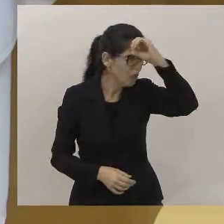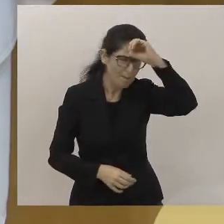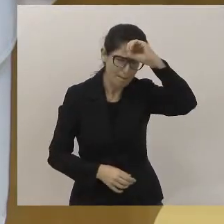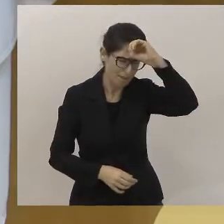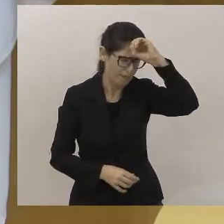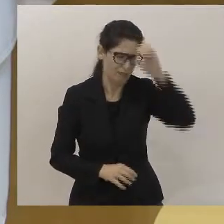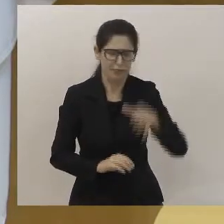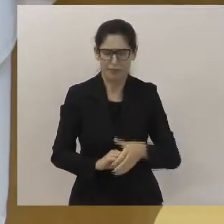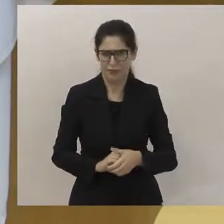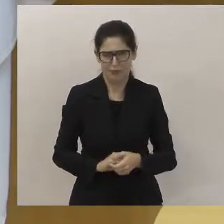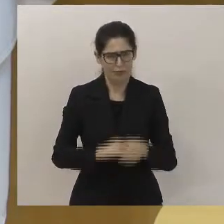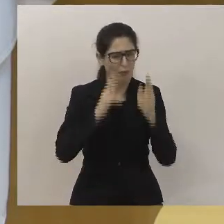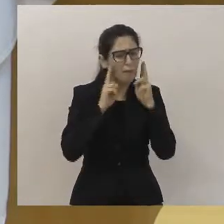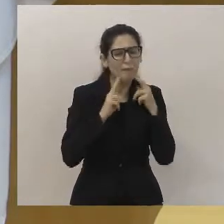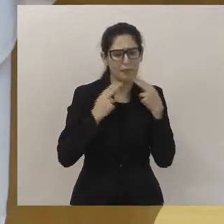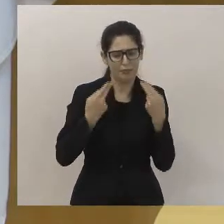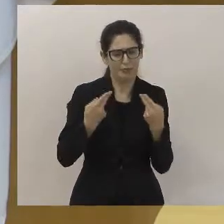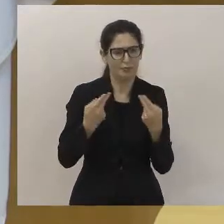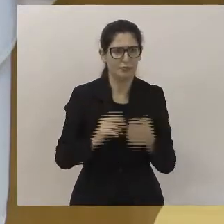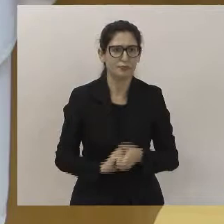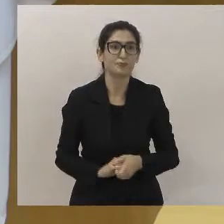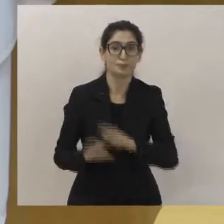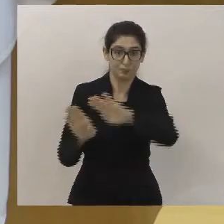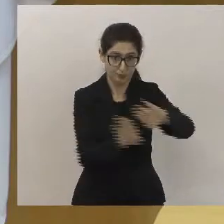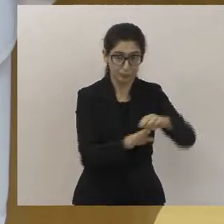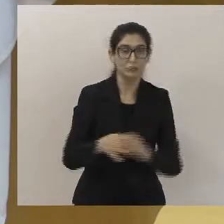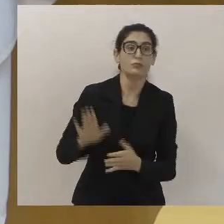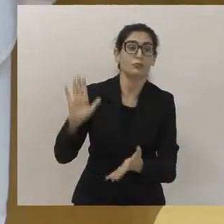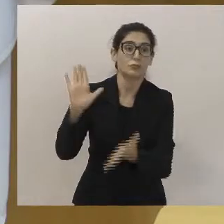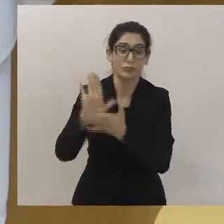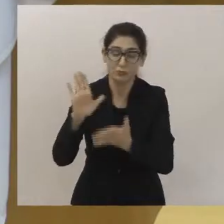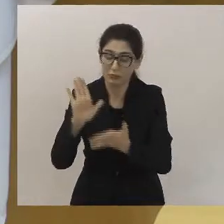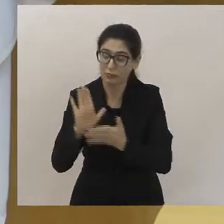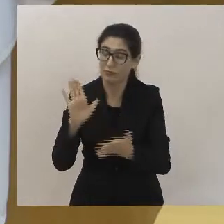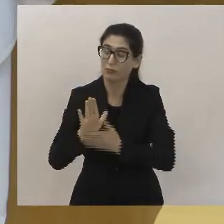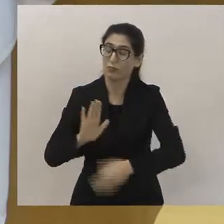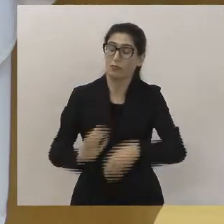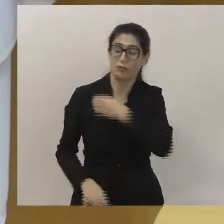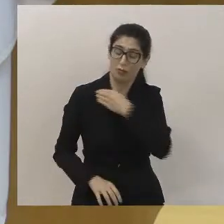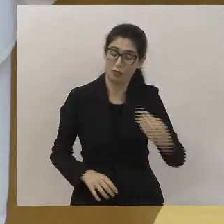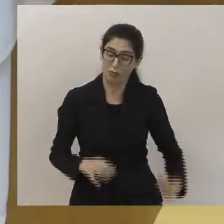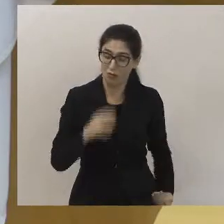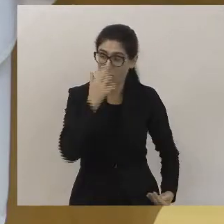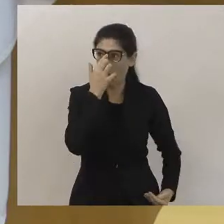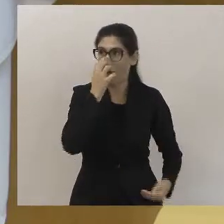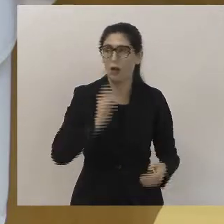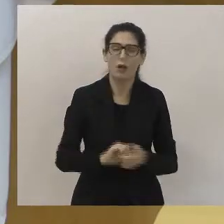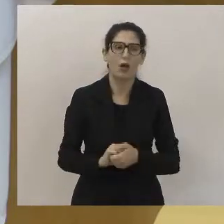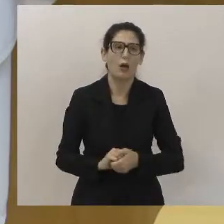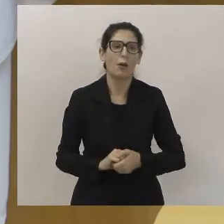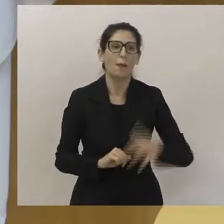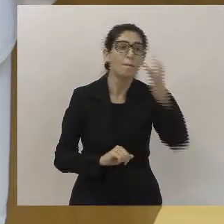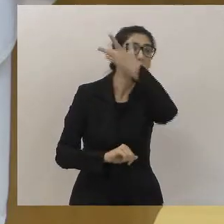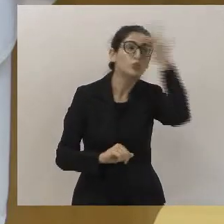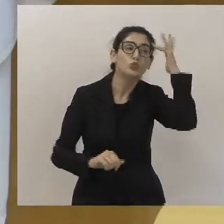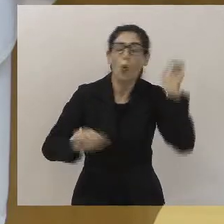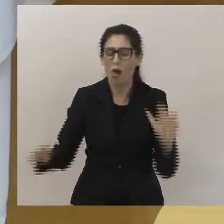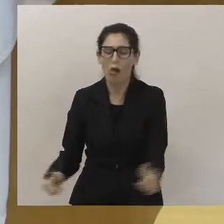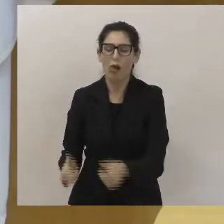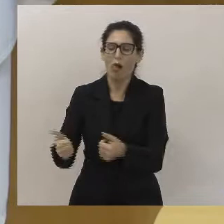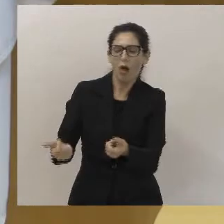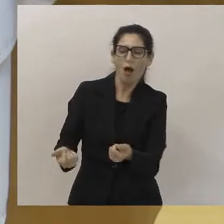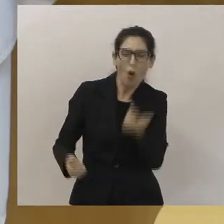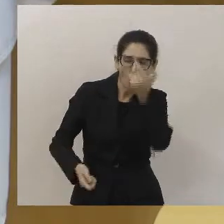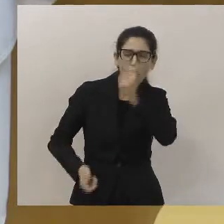governo dele ele fala que ouvir previamente os que serão beneficiados ou prejudicados por